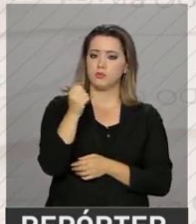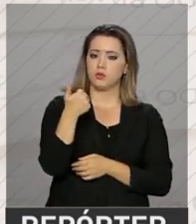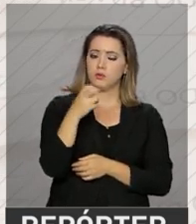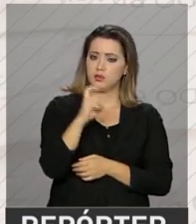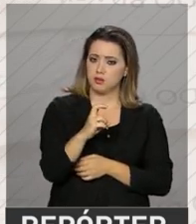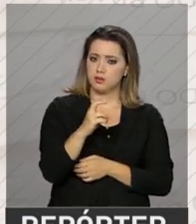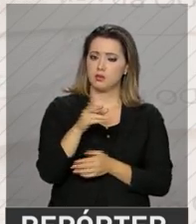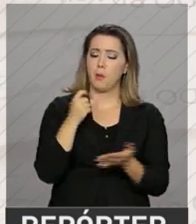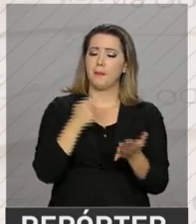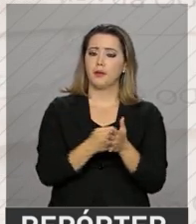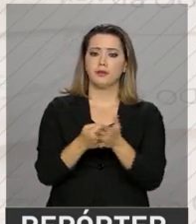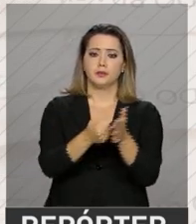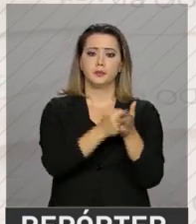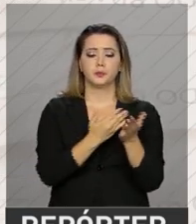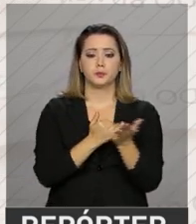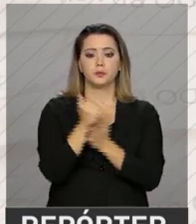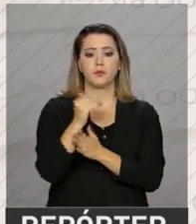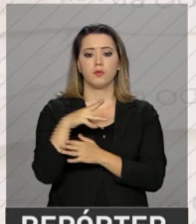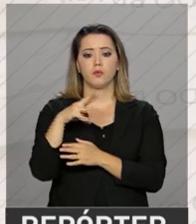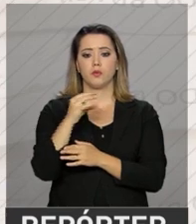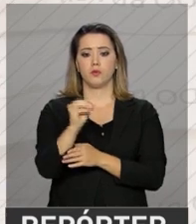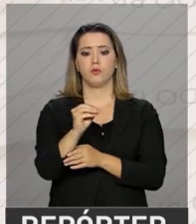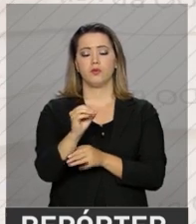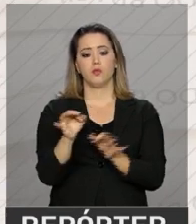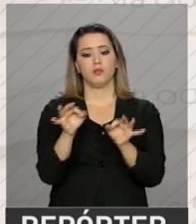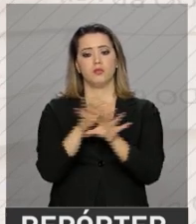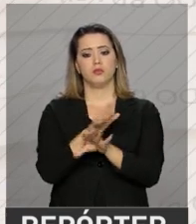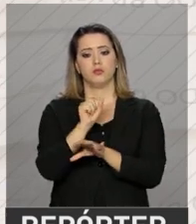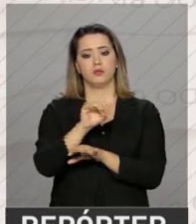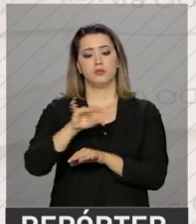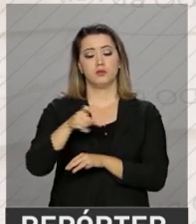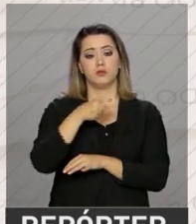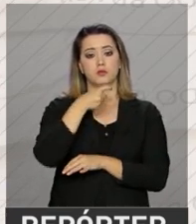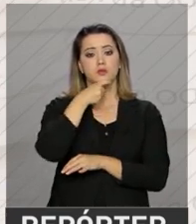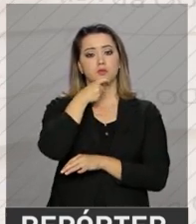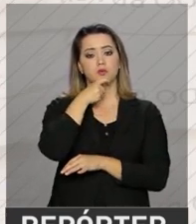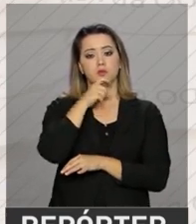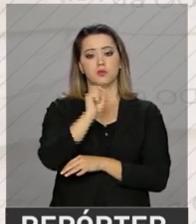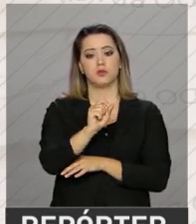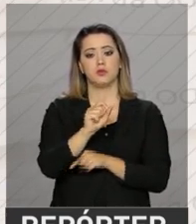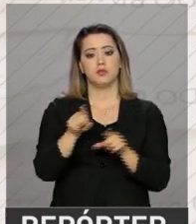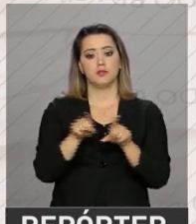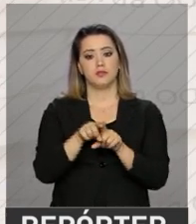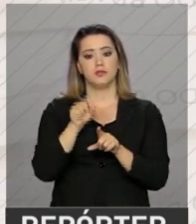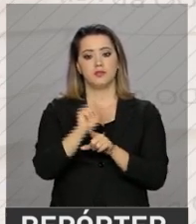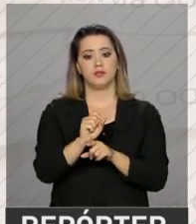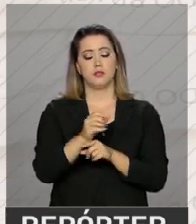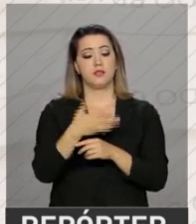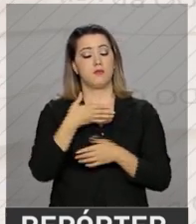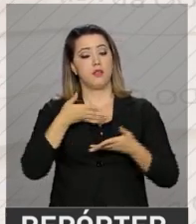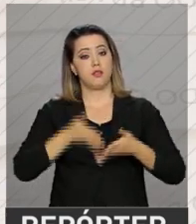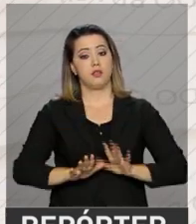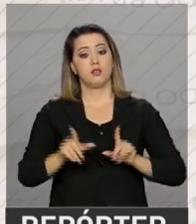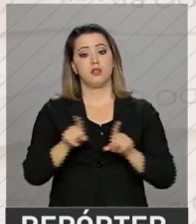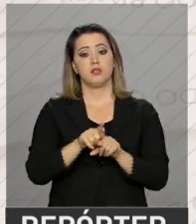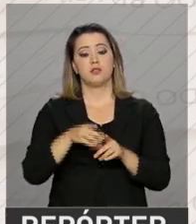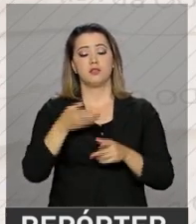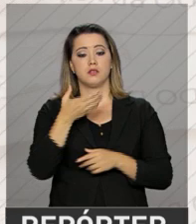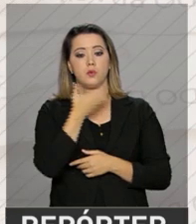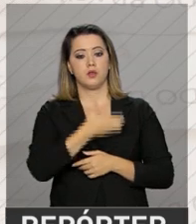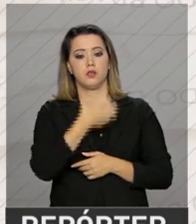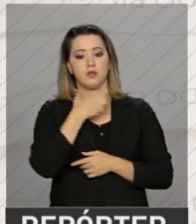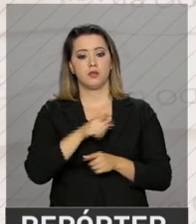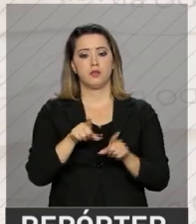calendário de pagamentos começou em março e se encerra agora no fim de julho para quem faz aniversário em